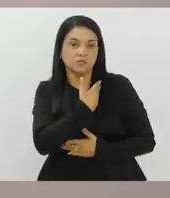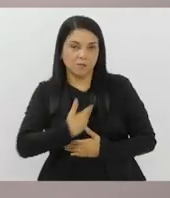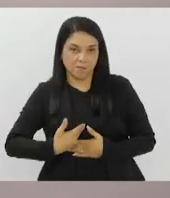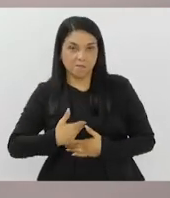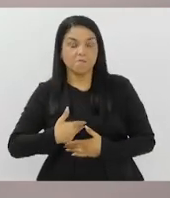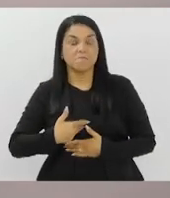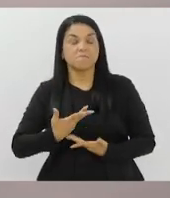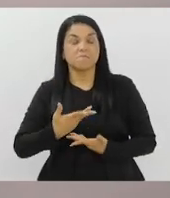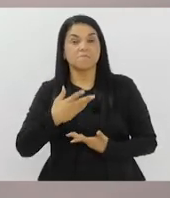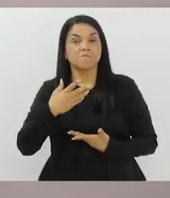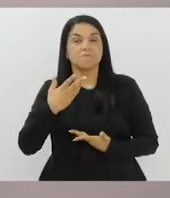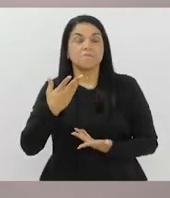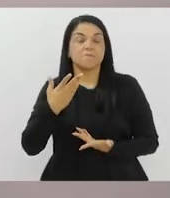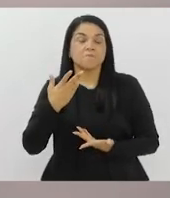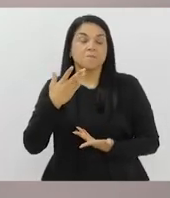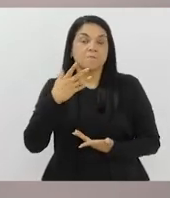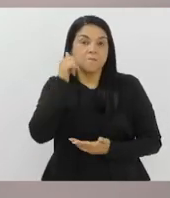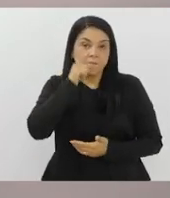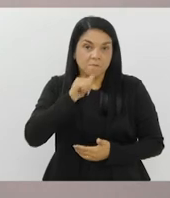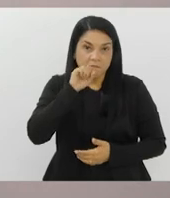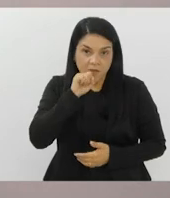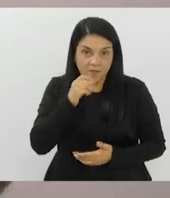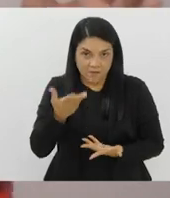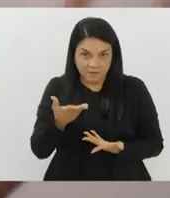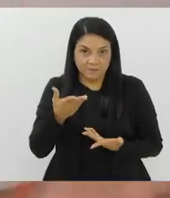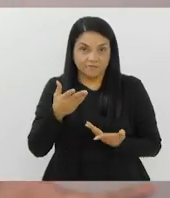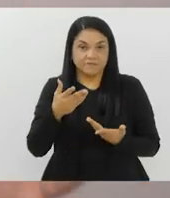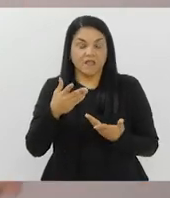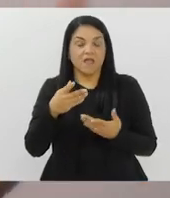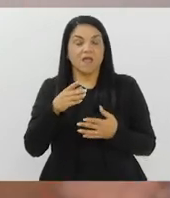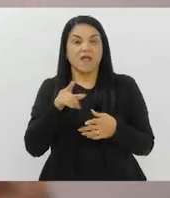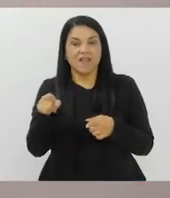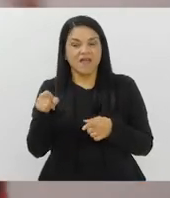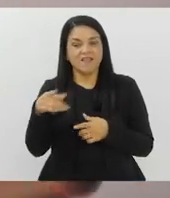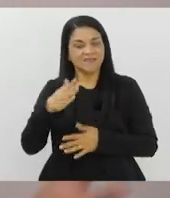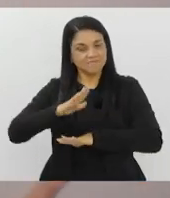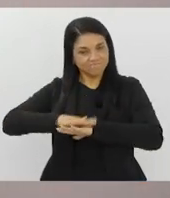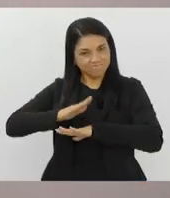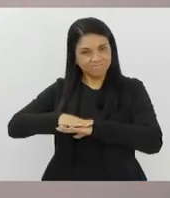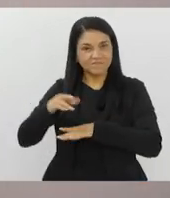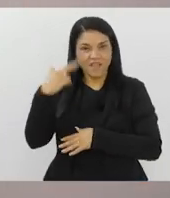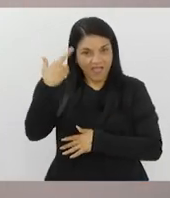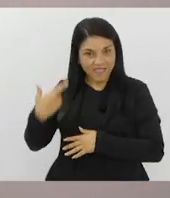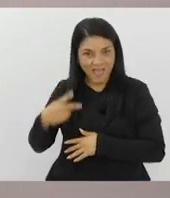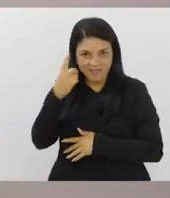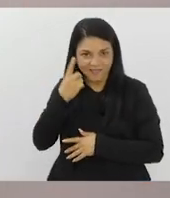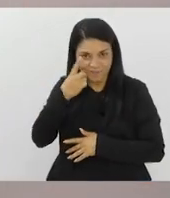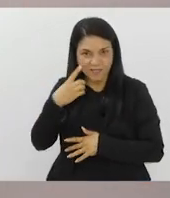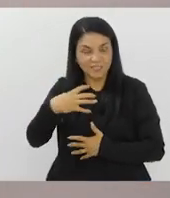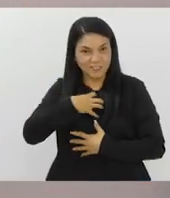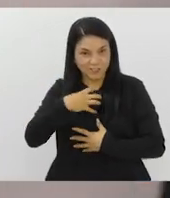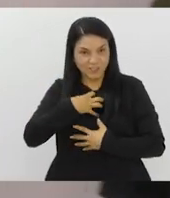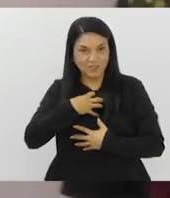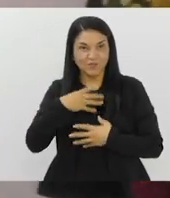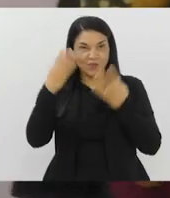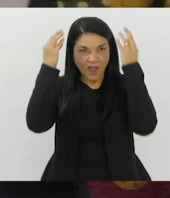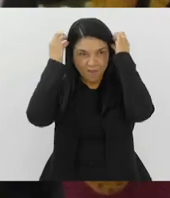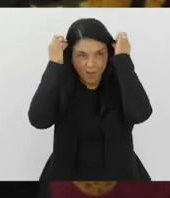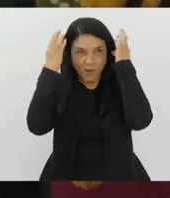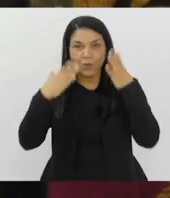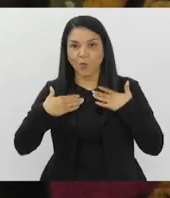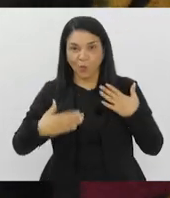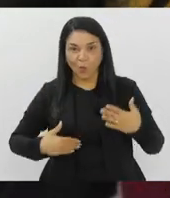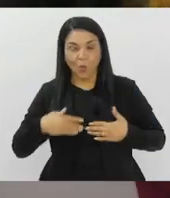tiver, porque realmente é a política mais radical. Renata está sentindo na pele, no corpo todo, né? Até nos cabelos, o quanto